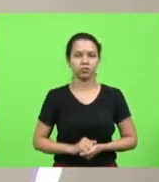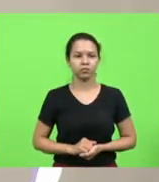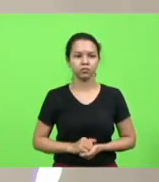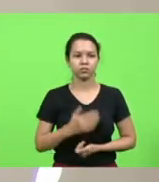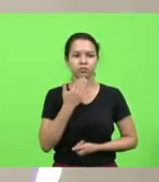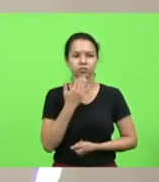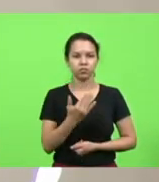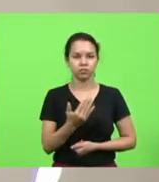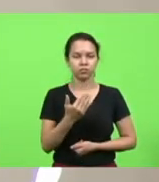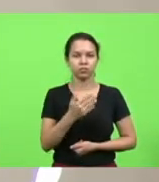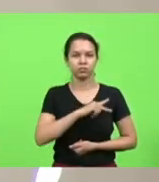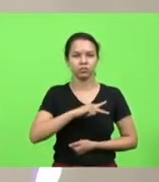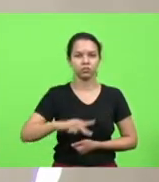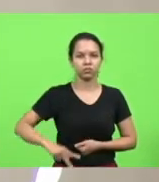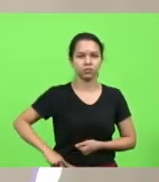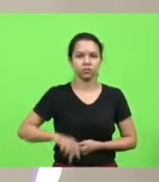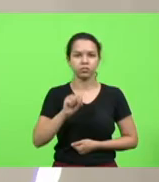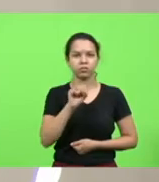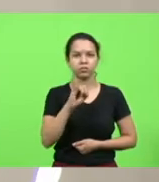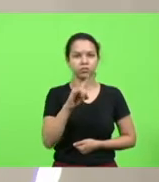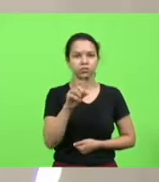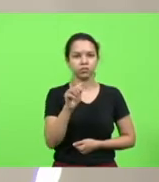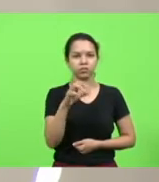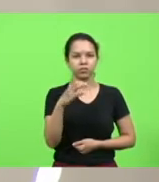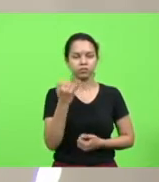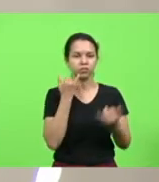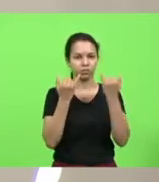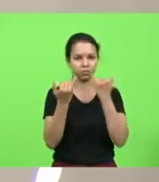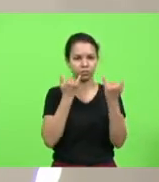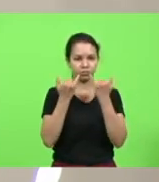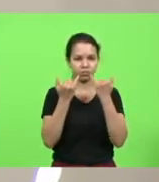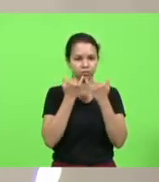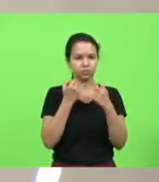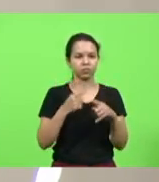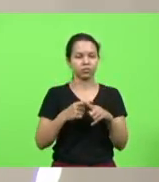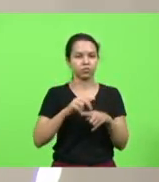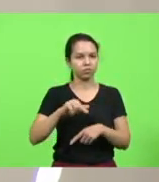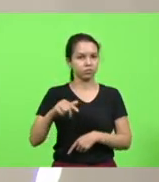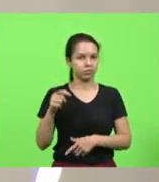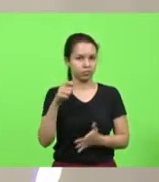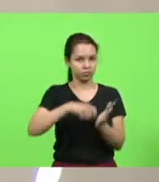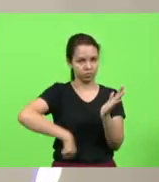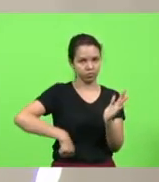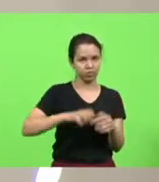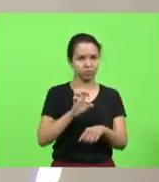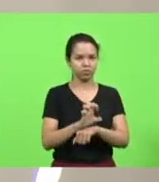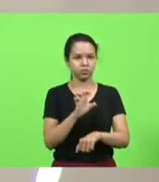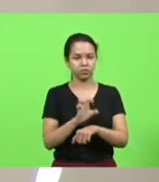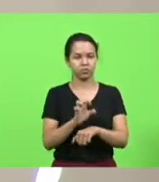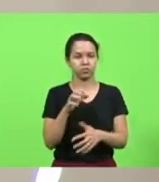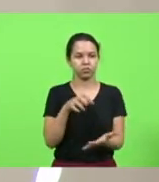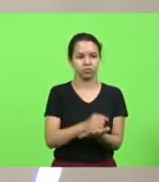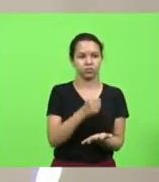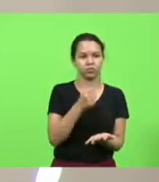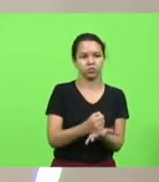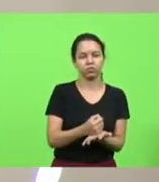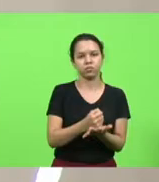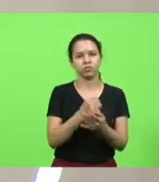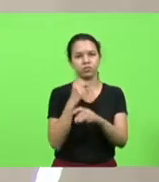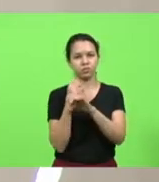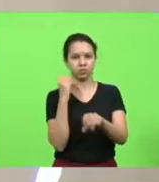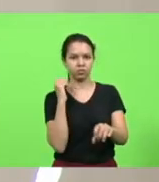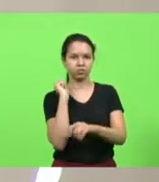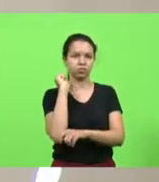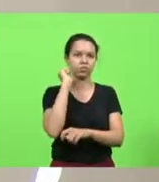solicitando ao presidente da SIDASC informações acerca dos motivos pela qual não está sendo feito concurso público no Estado para a contratação de engenheiros da pesca,